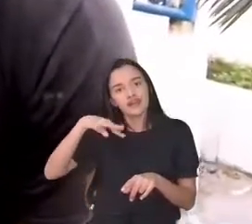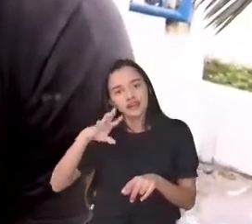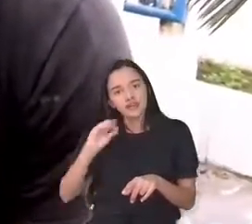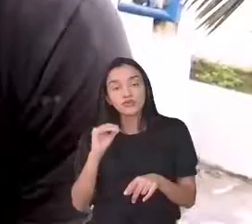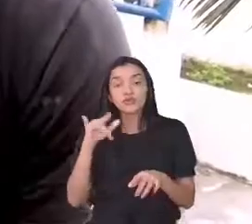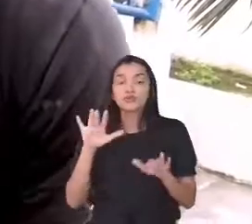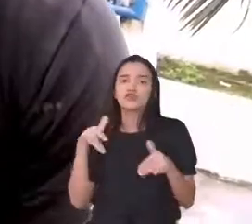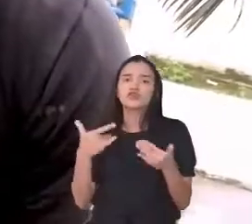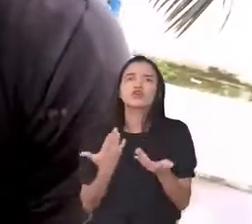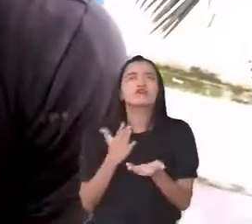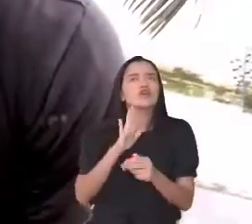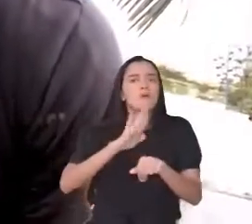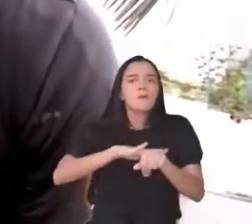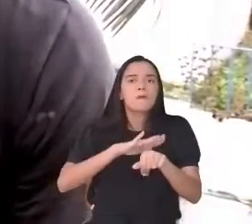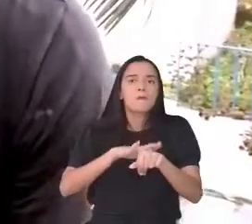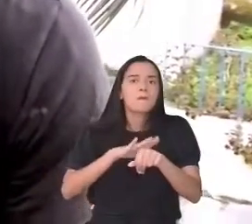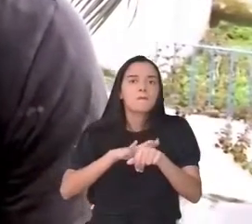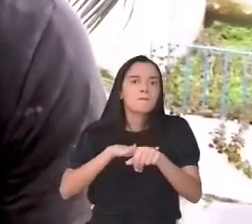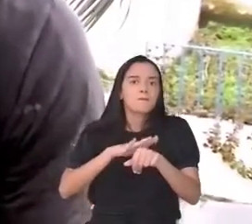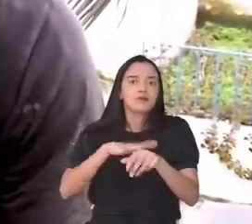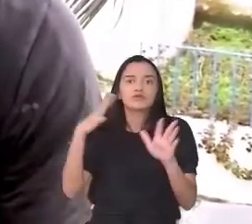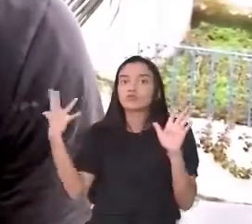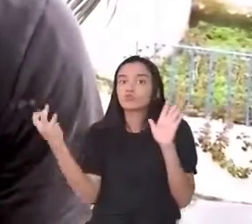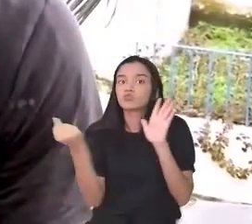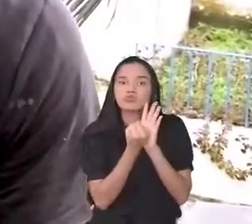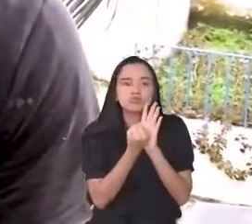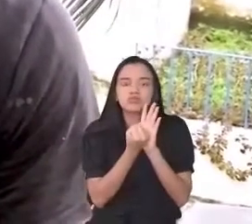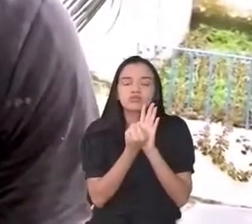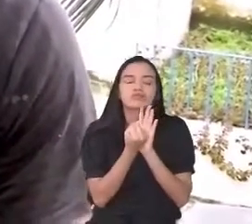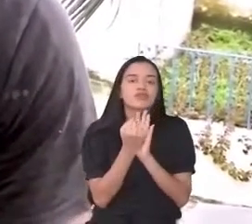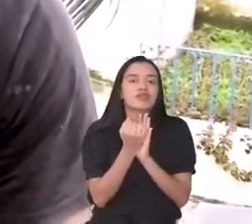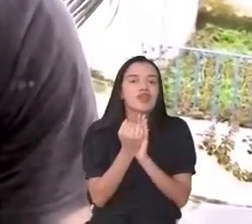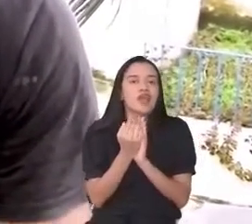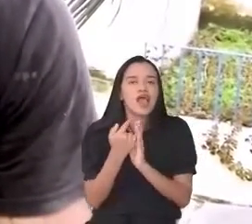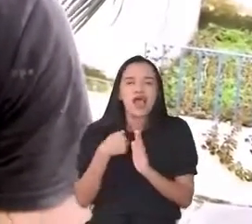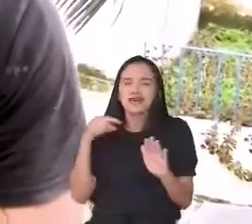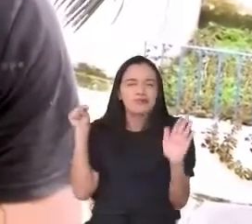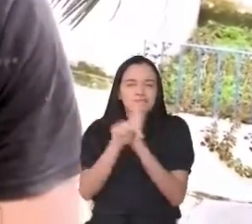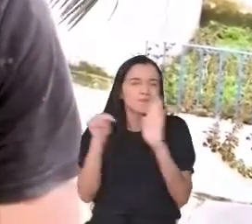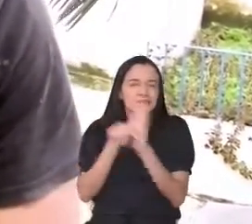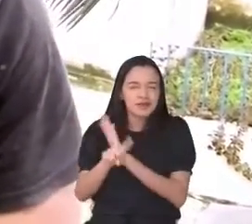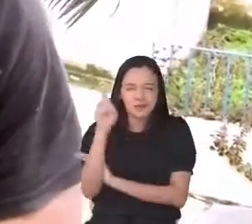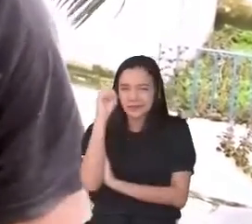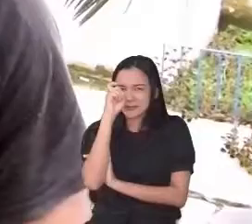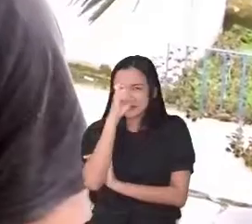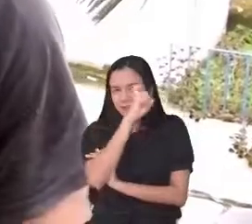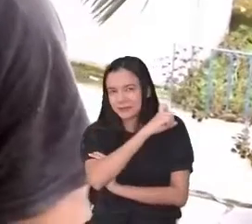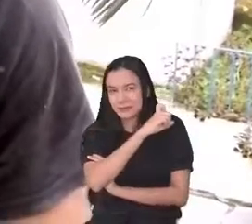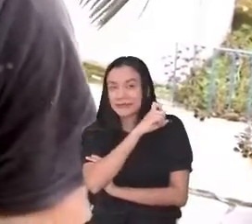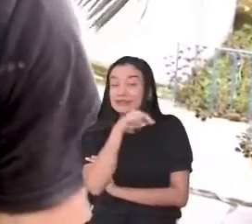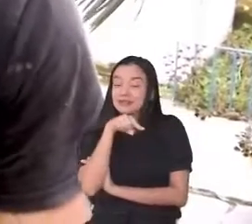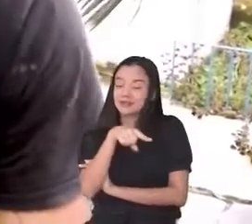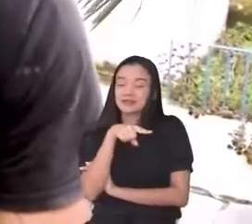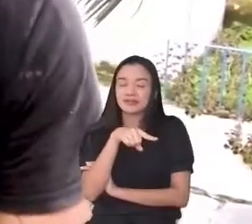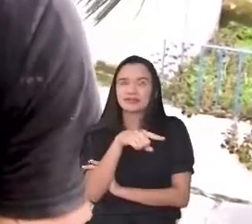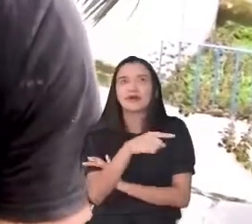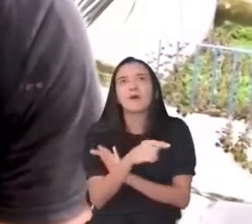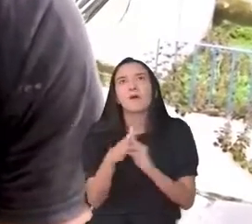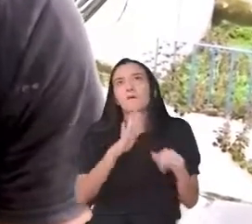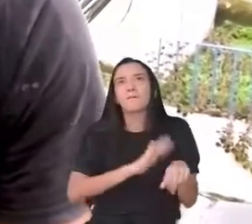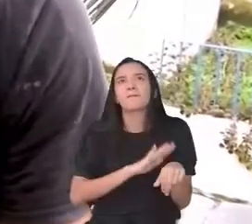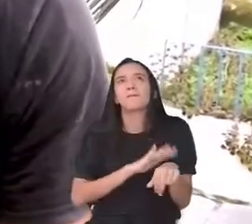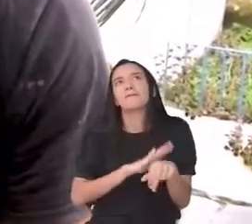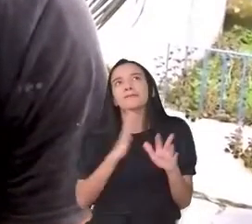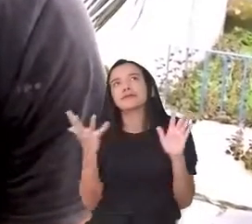momento marcante, assim, da sua vida? É difícil, né? Só fiz perguntas Pois é, difíceis. essa pergunta é bem difícil, né? Um momento